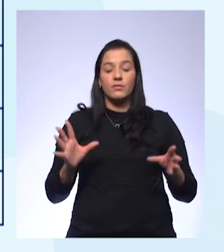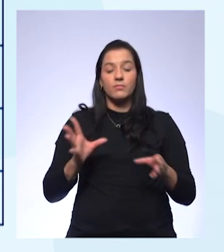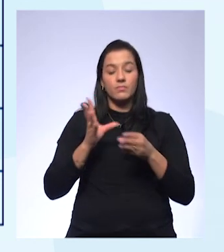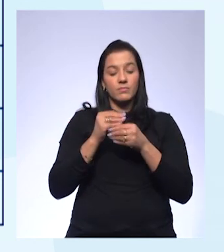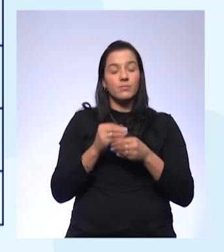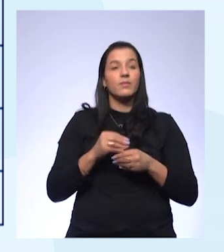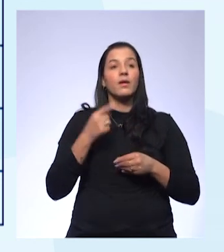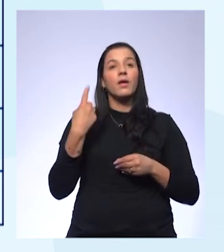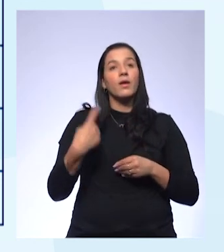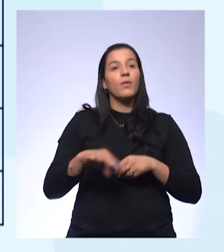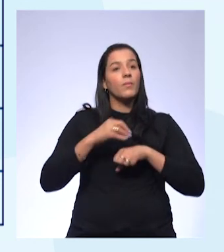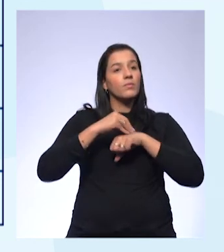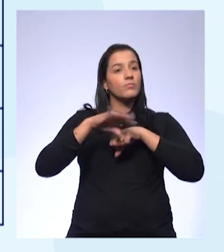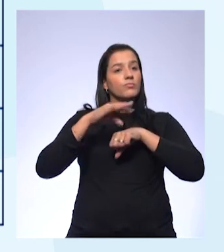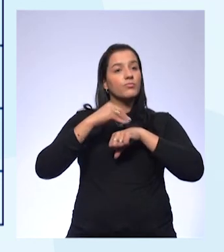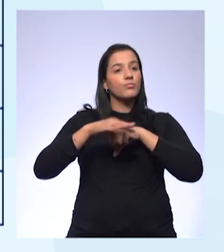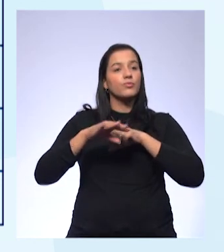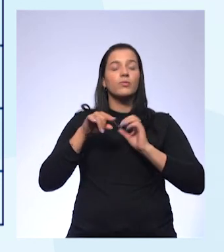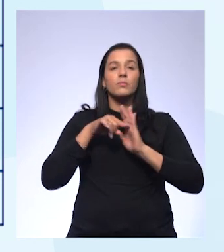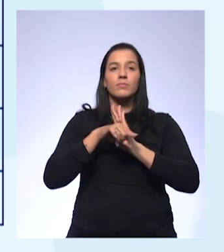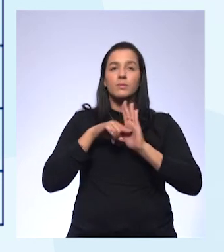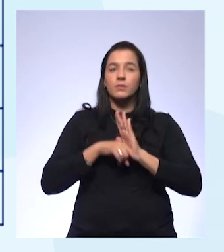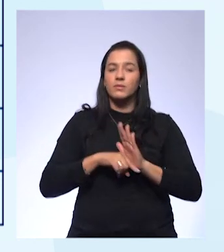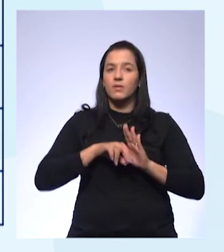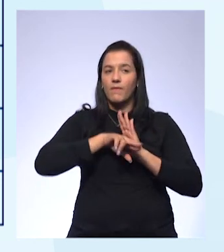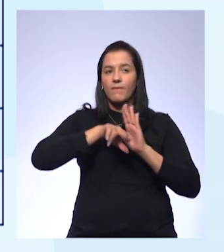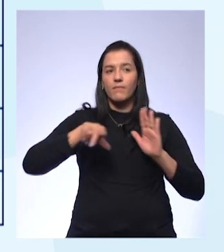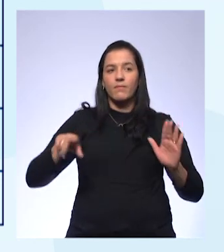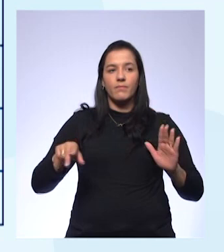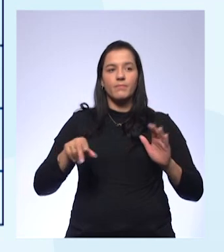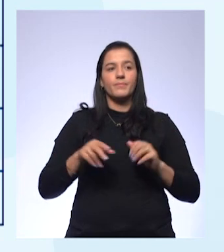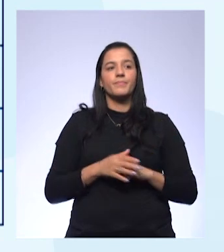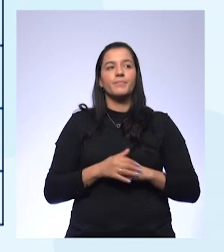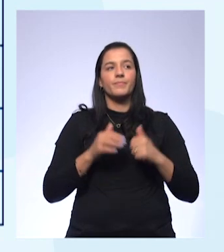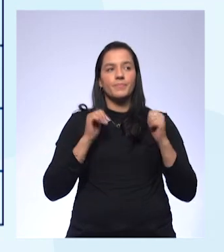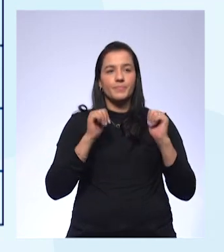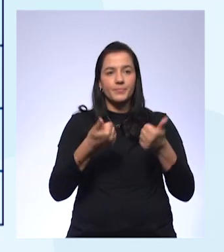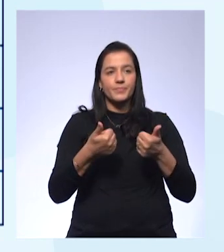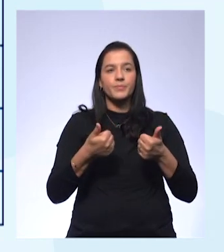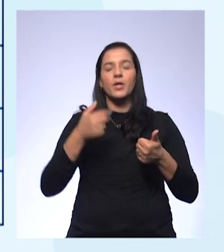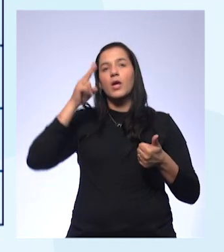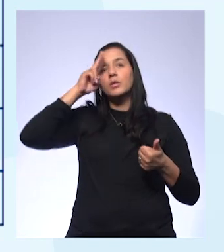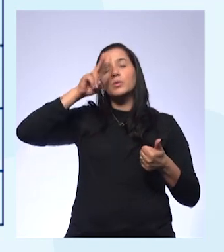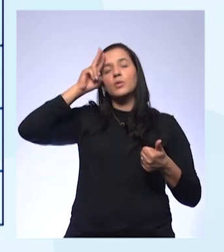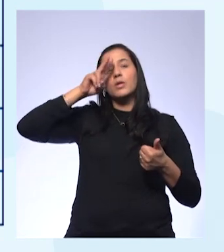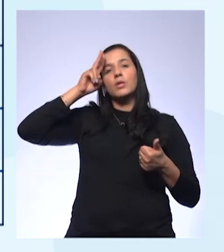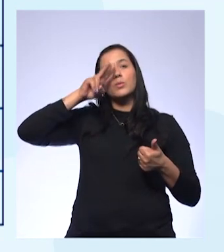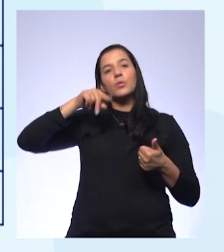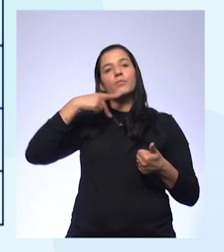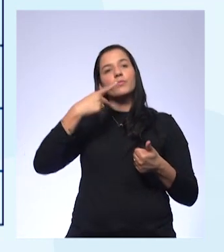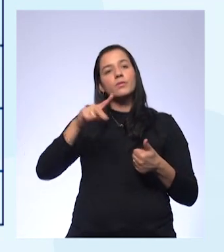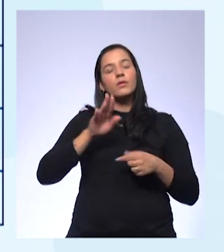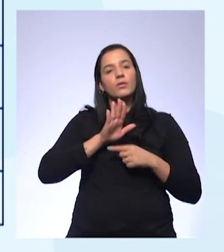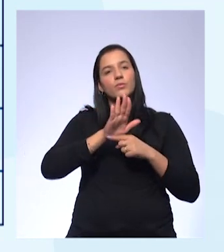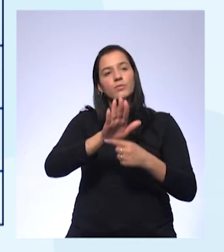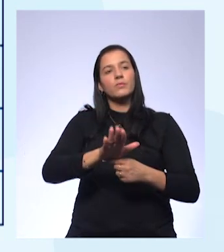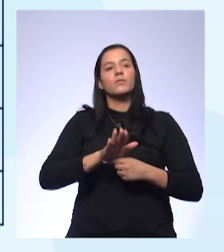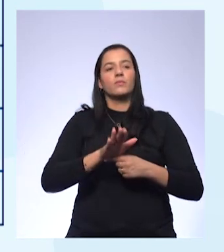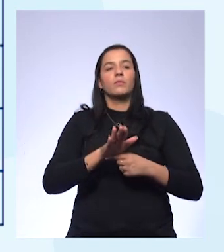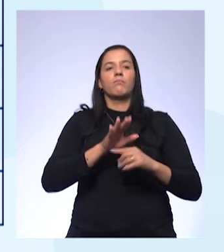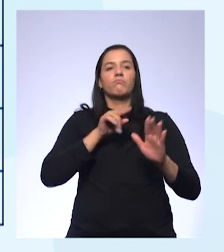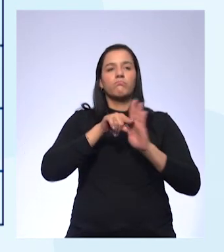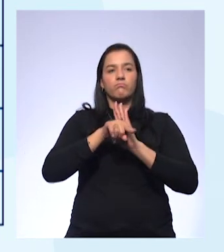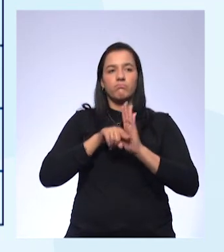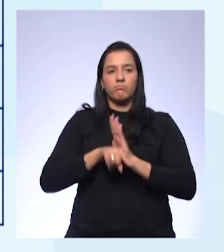uma proposta de pesquisa com vários pontos. Então, está aí essa atitude historiadora que vai ajudá-los a executar